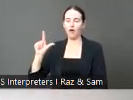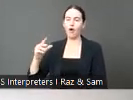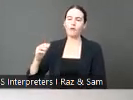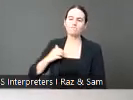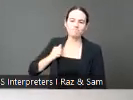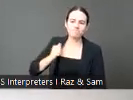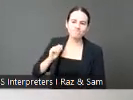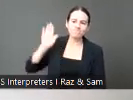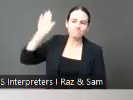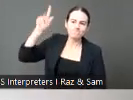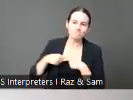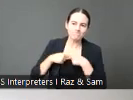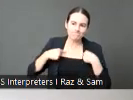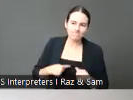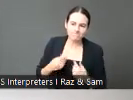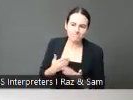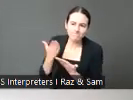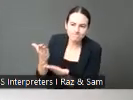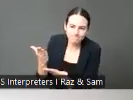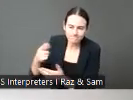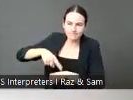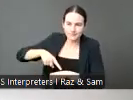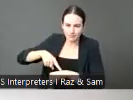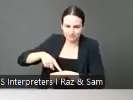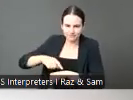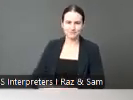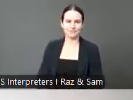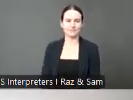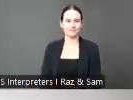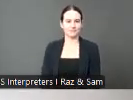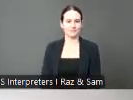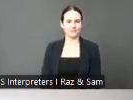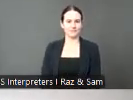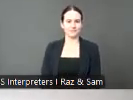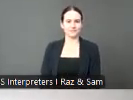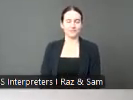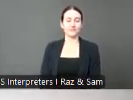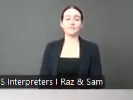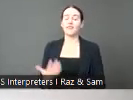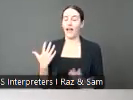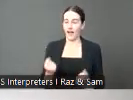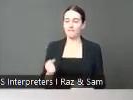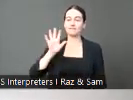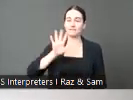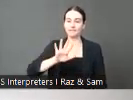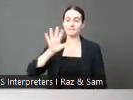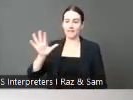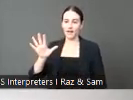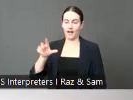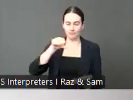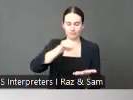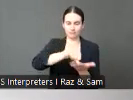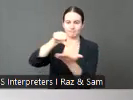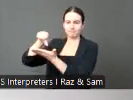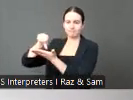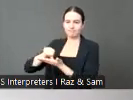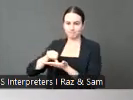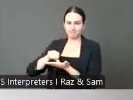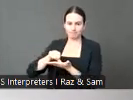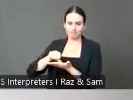momento, trabalhamos em 55 municípios priorizados, onde concentramos